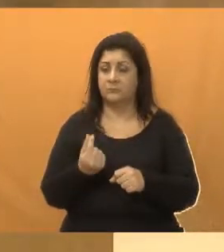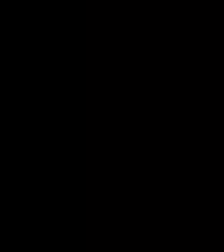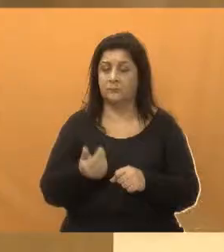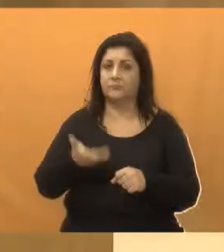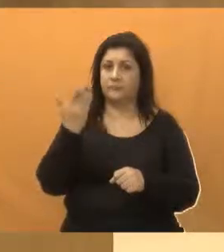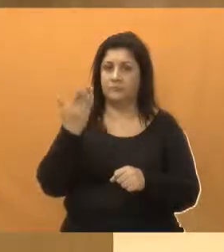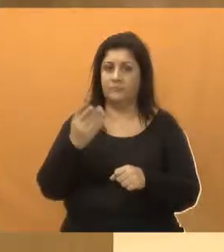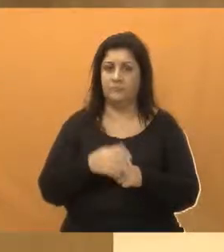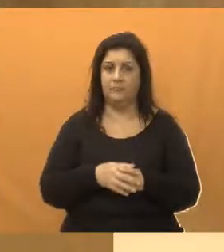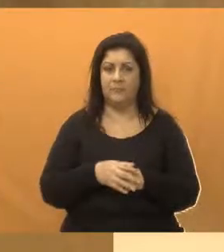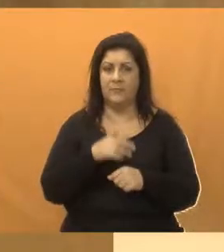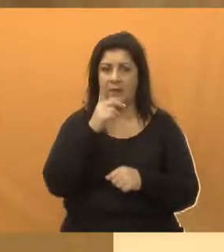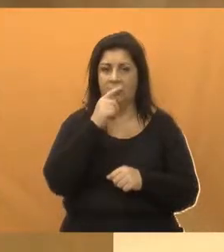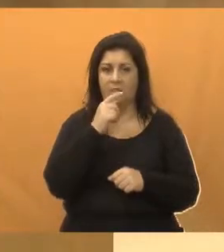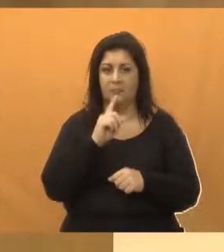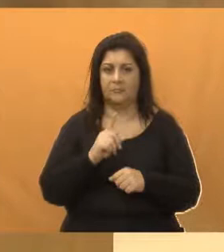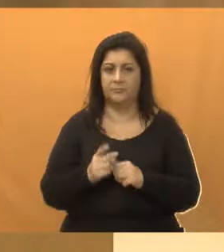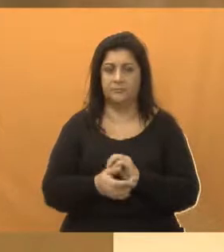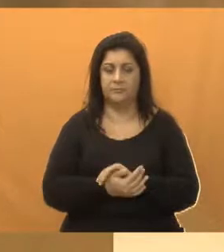da água.